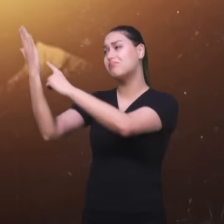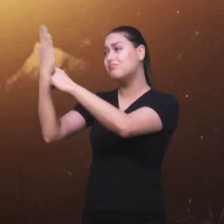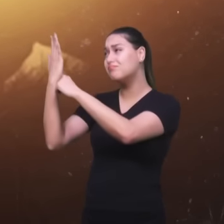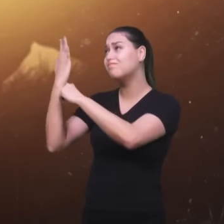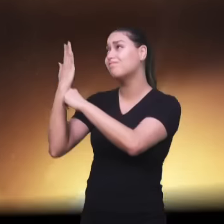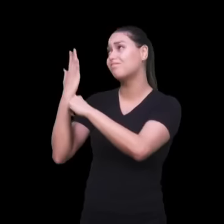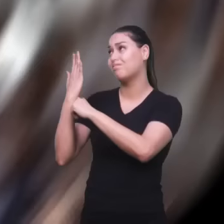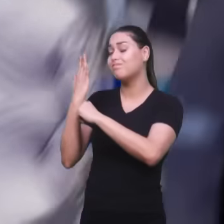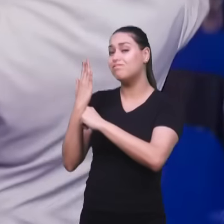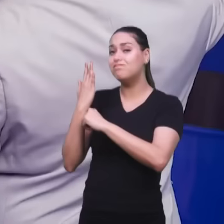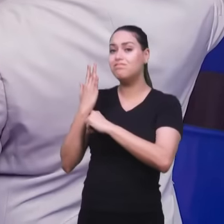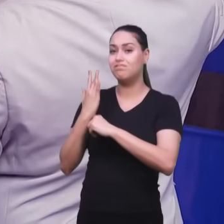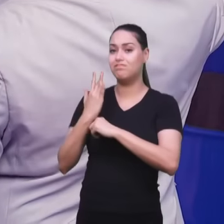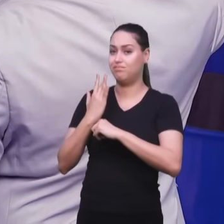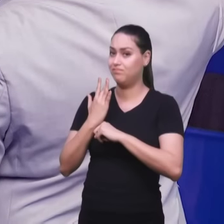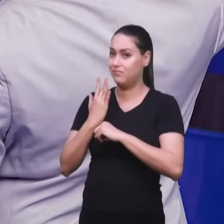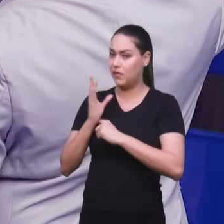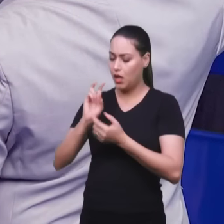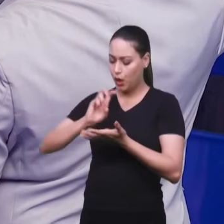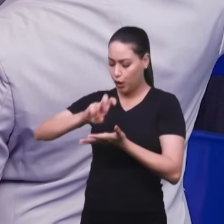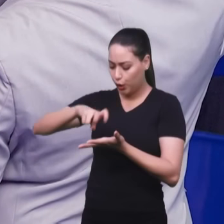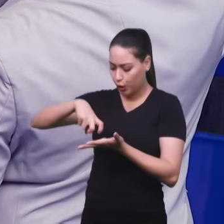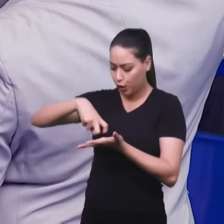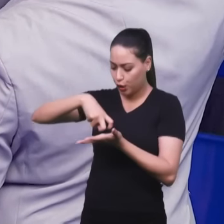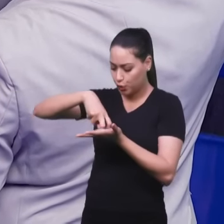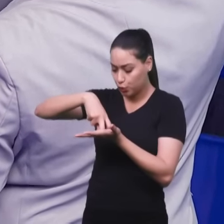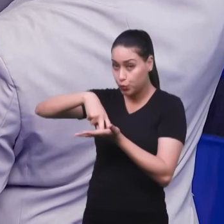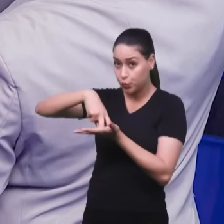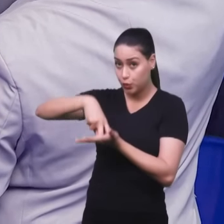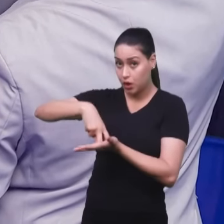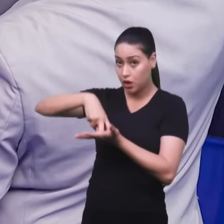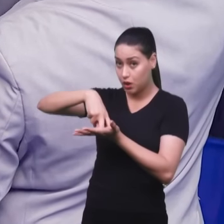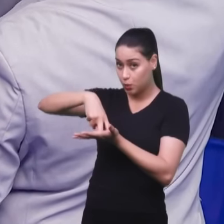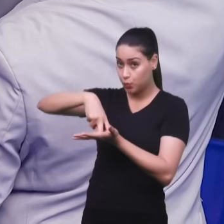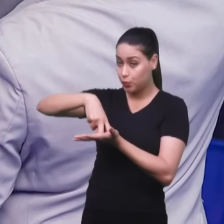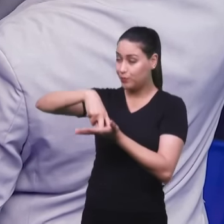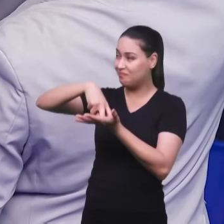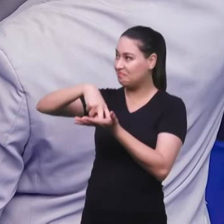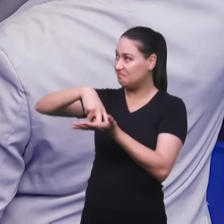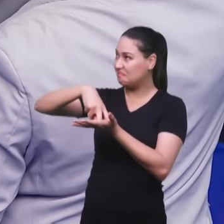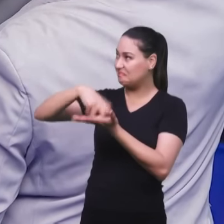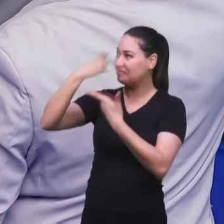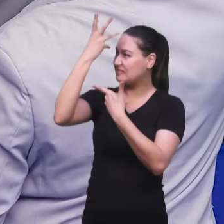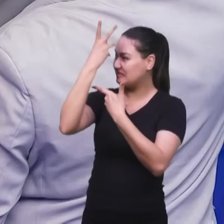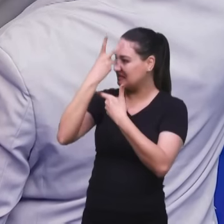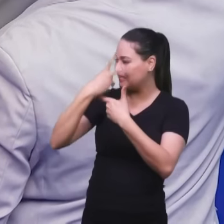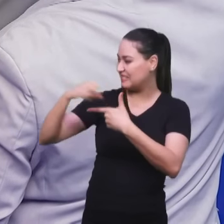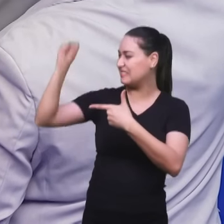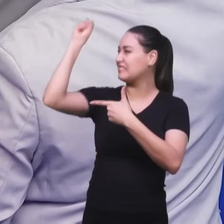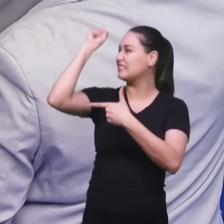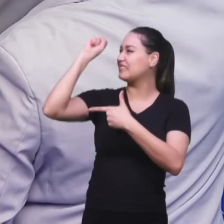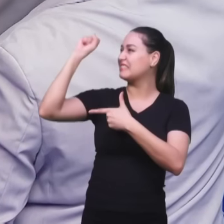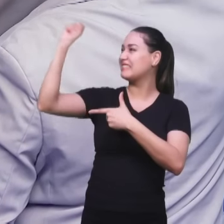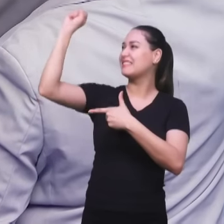E de joelhos Eu sou mais que vencedor